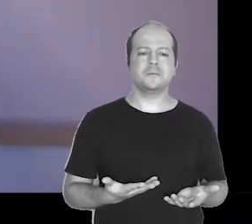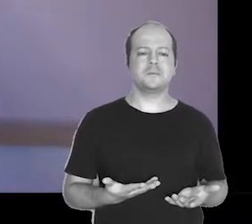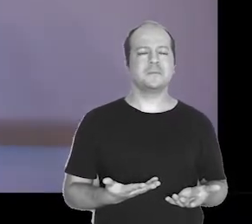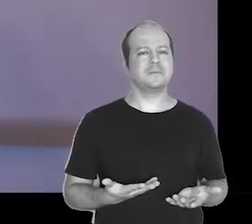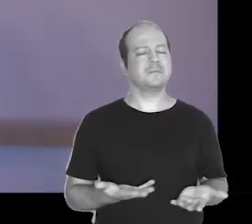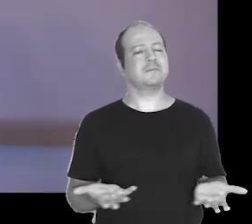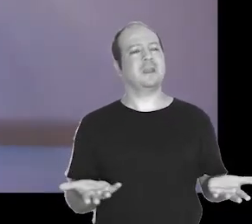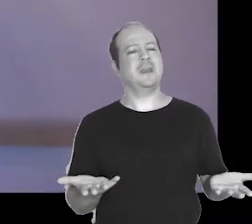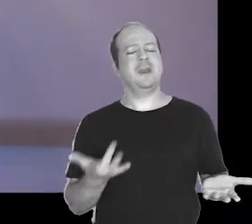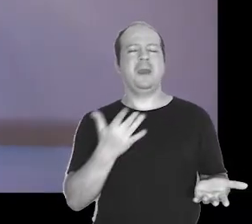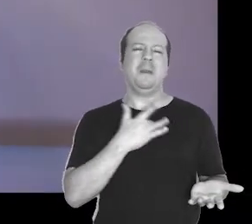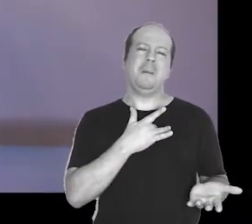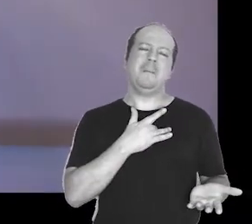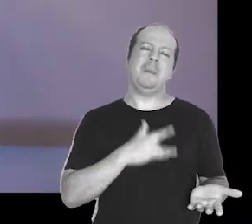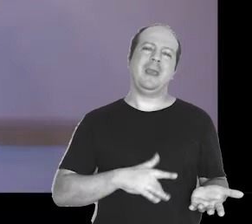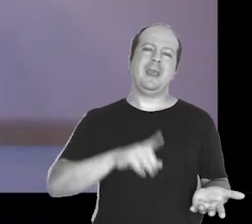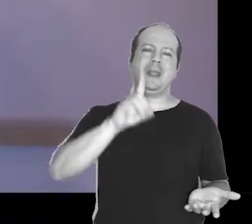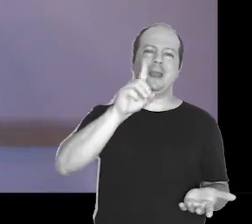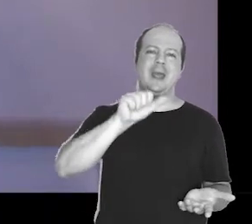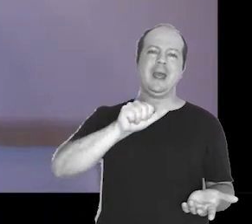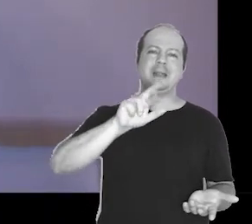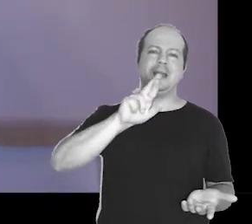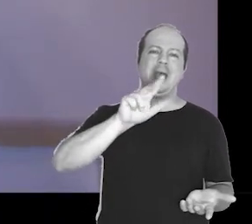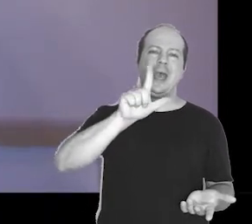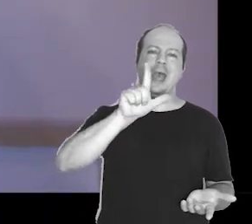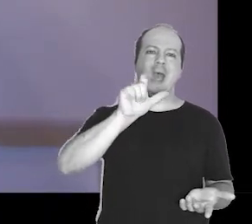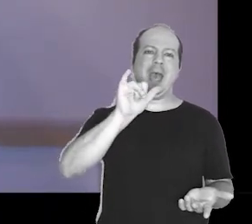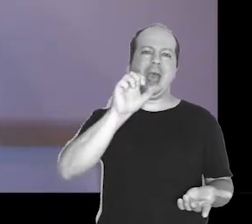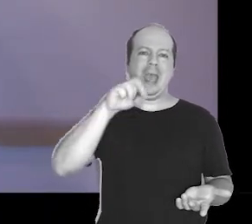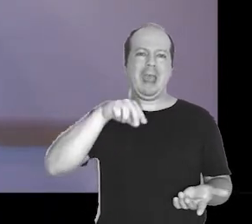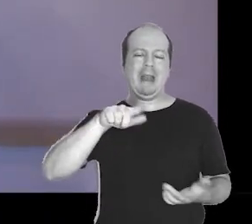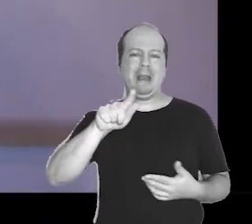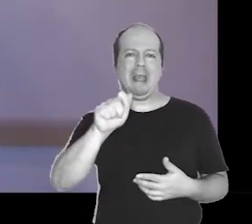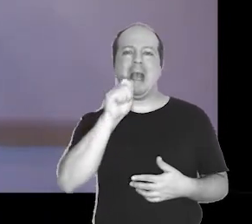É pena que Darwin ainda não tivesse nascido.